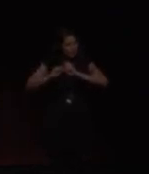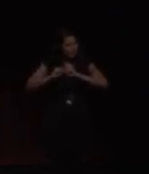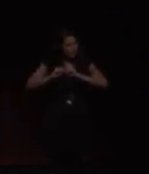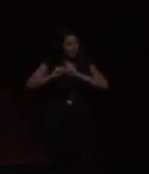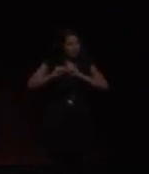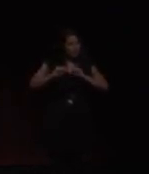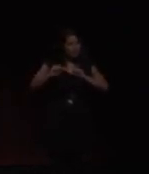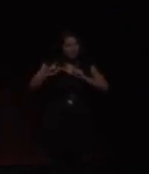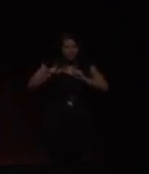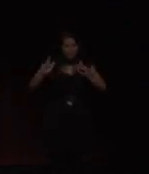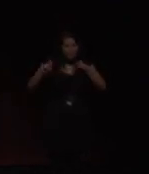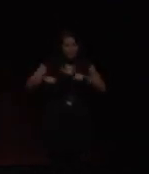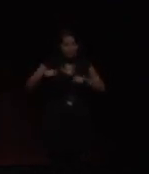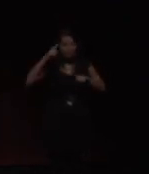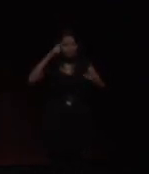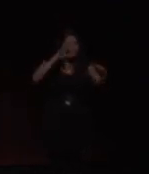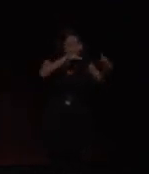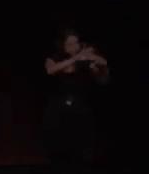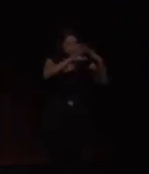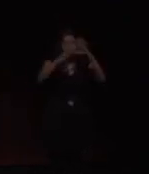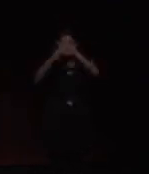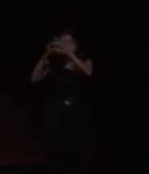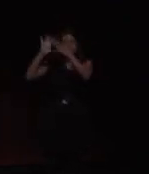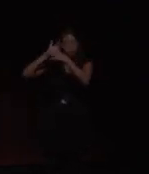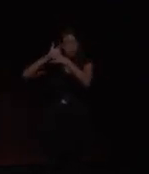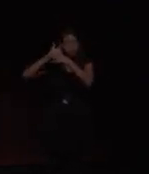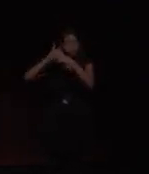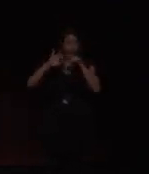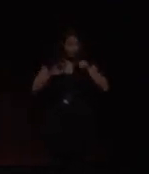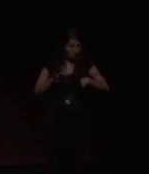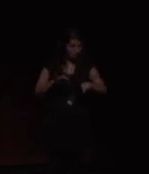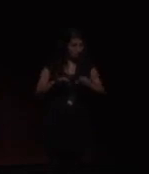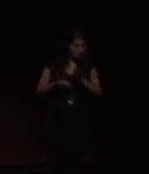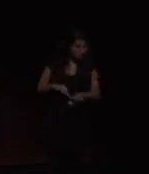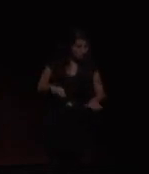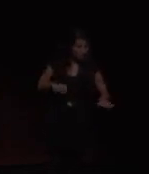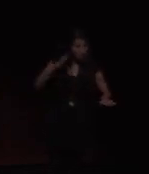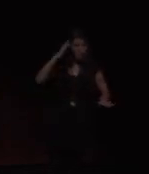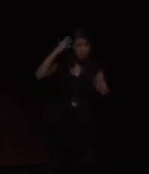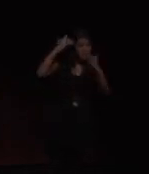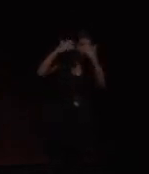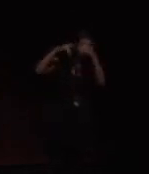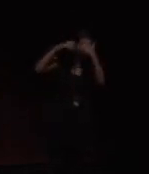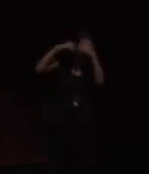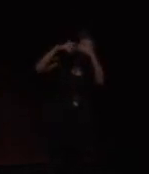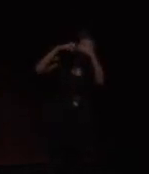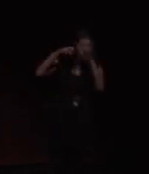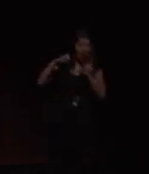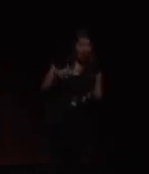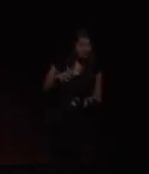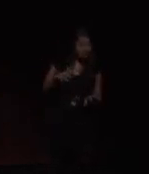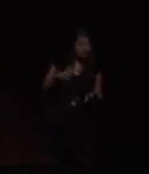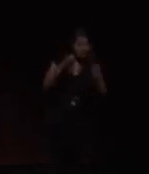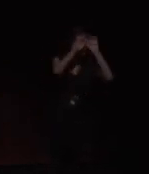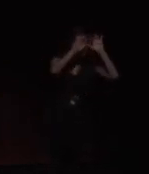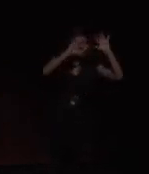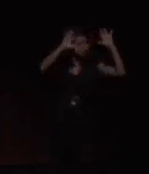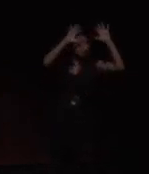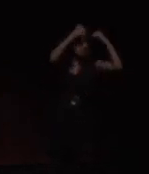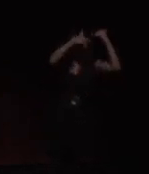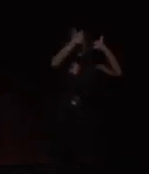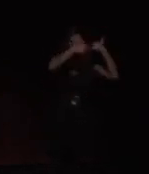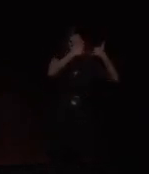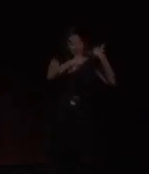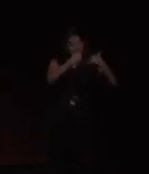associações. Então, a mente das crianças funciona dessa maneira, a brincadeira, o brincar funciona dessa maneira. É